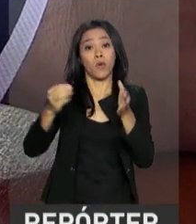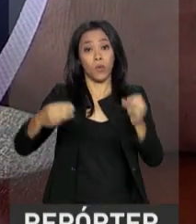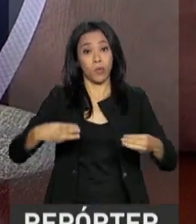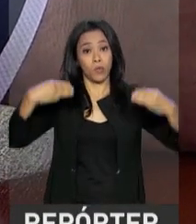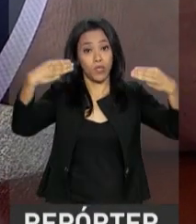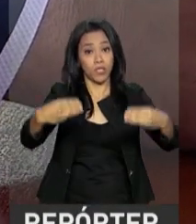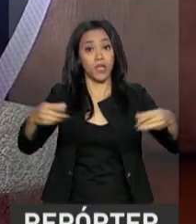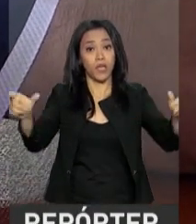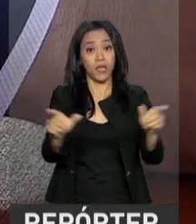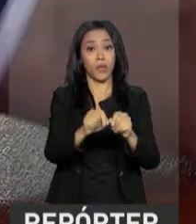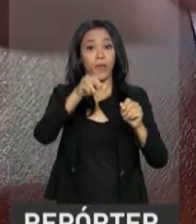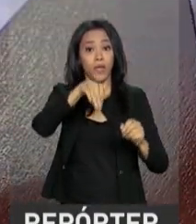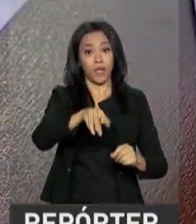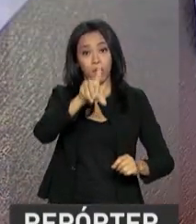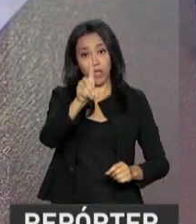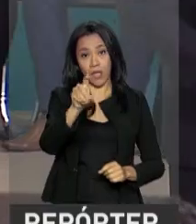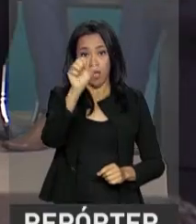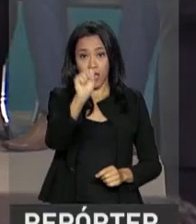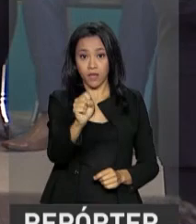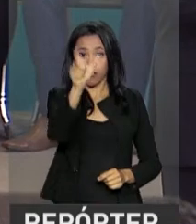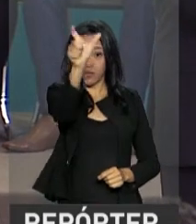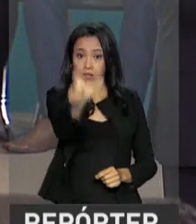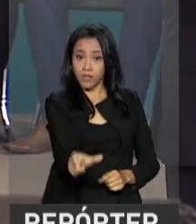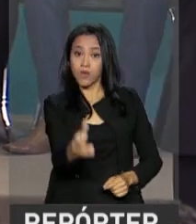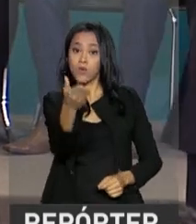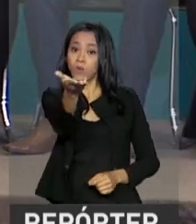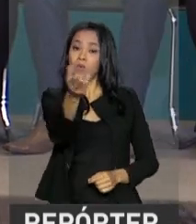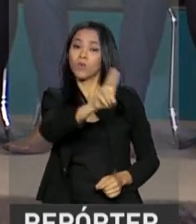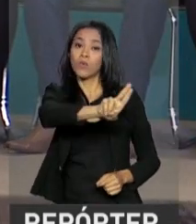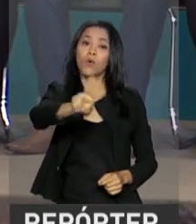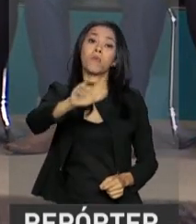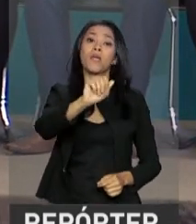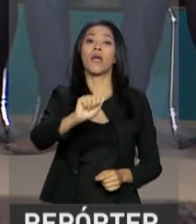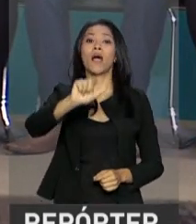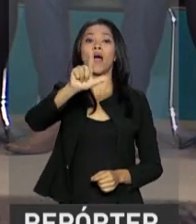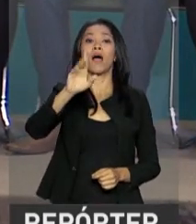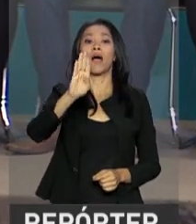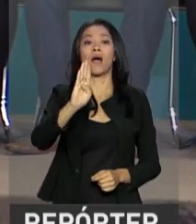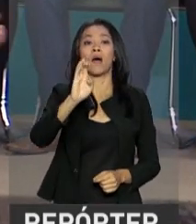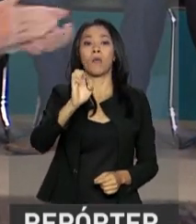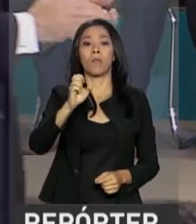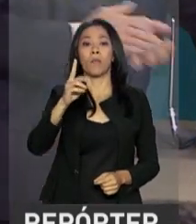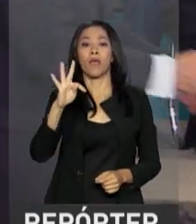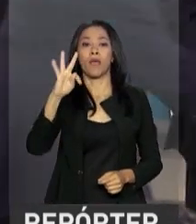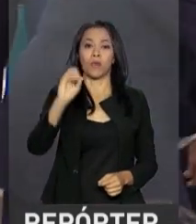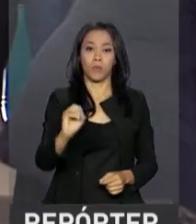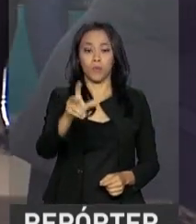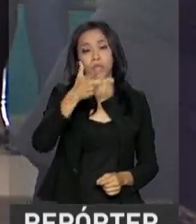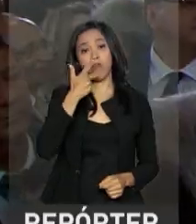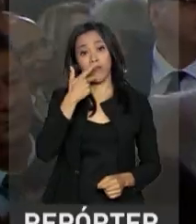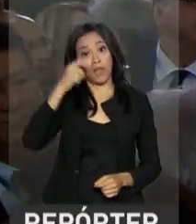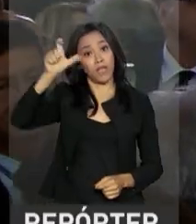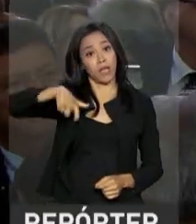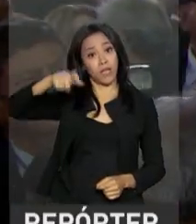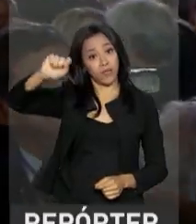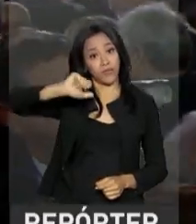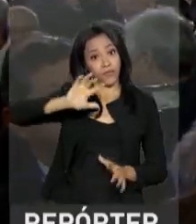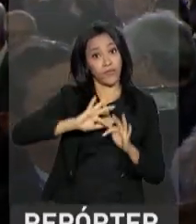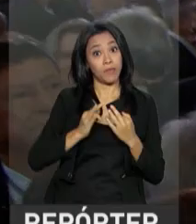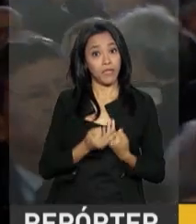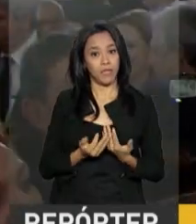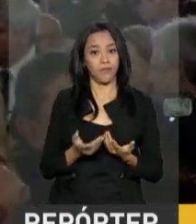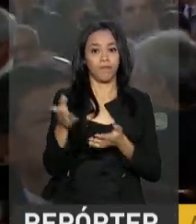assume alberto beltrame entre os programas chave da pasta está o bolsa família o governo do presidente